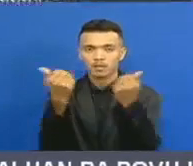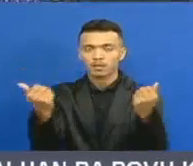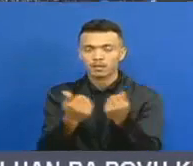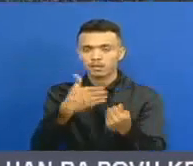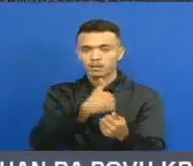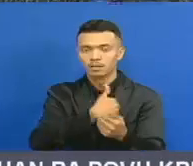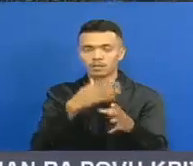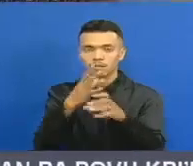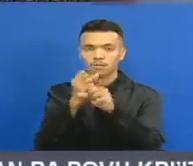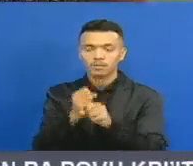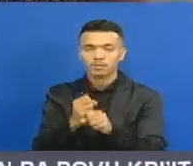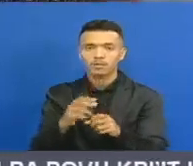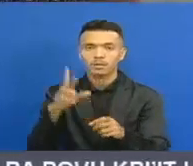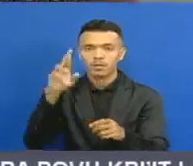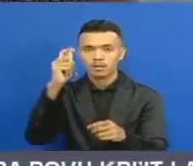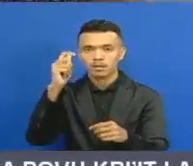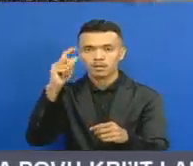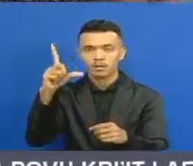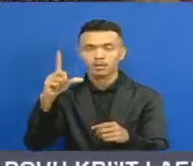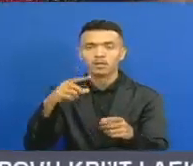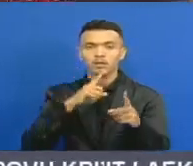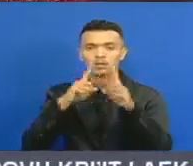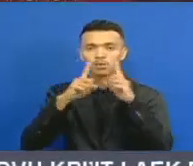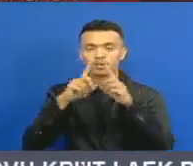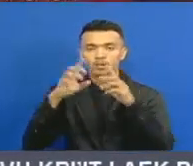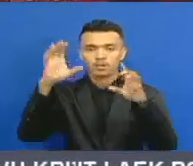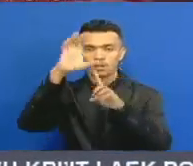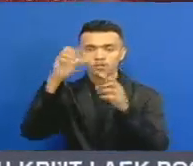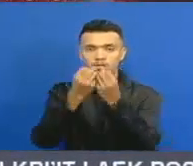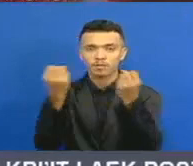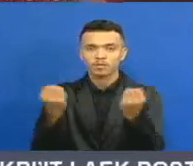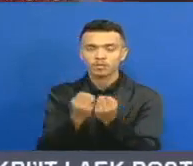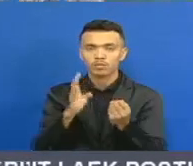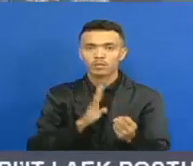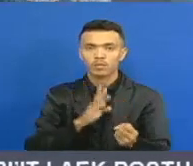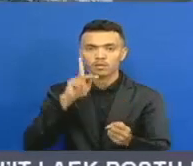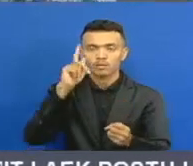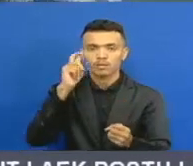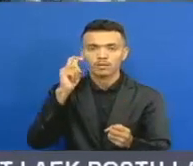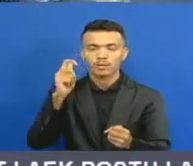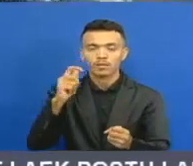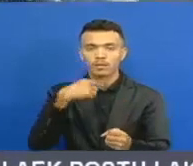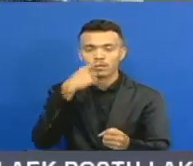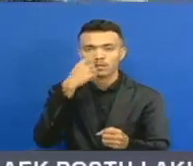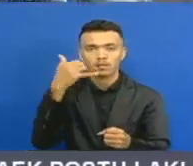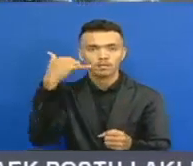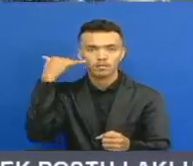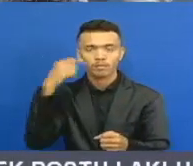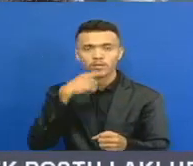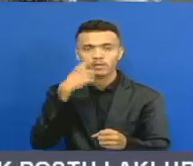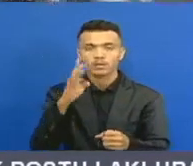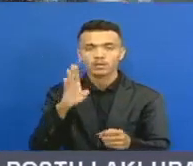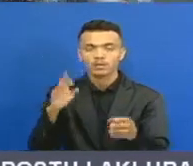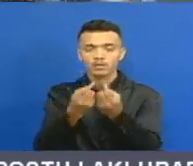televisão Timor Leste contato direto ba chefe do suco bairu pite João Batista li husi via telefone hateten suco bairu